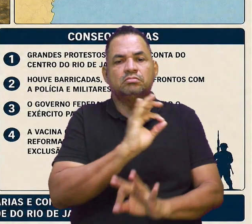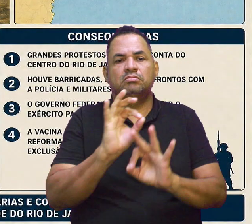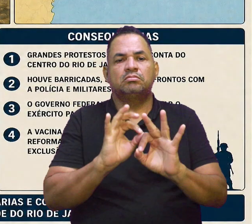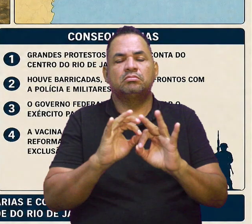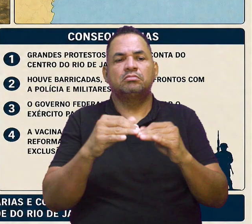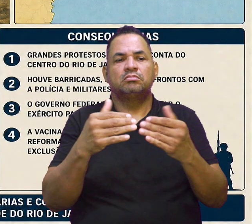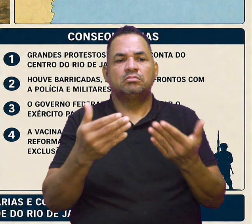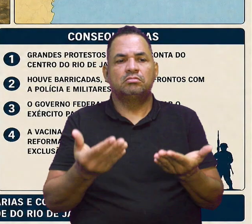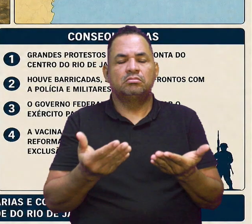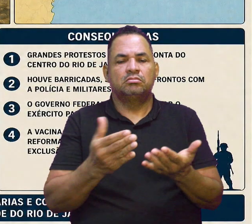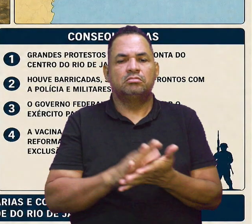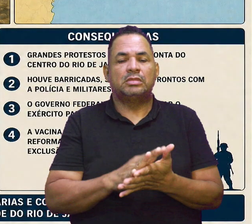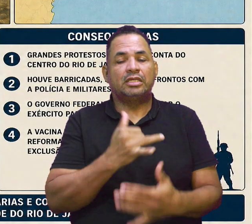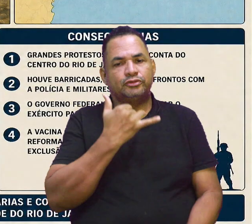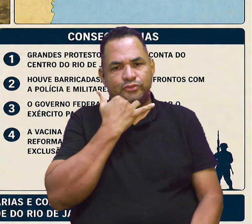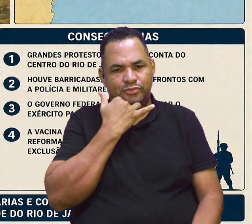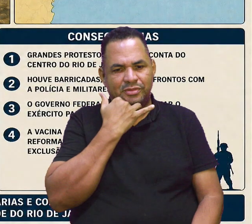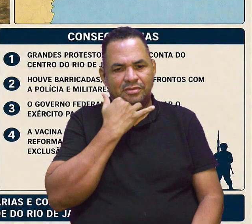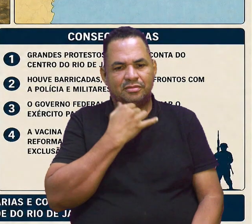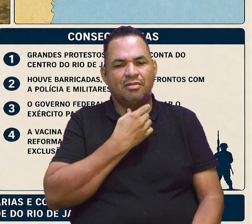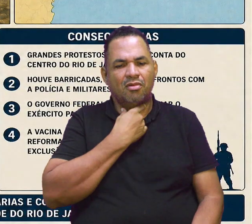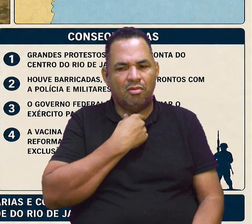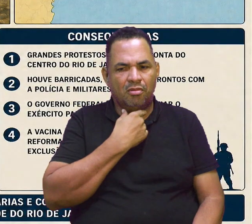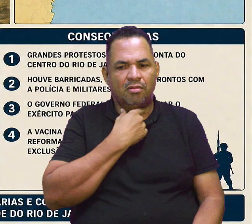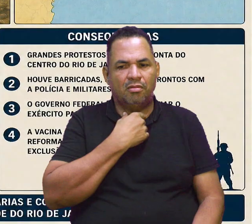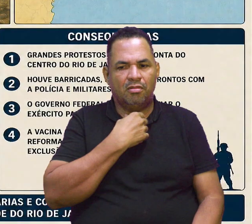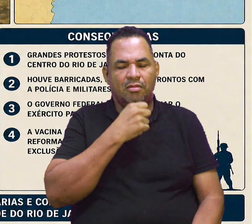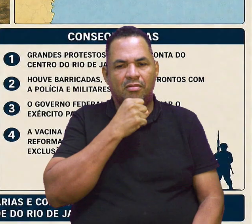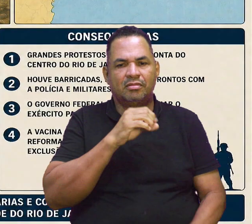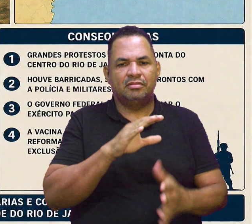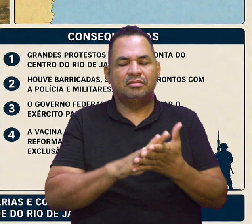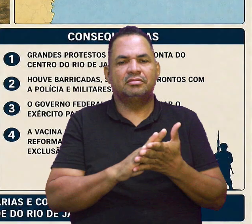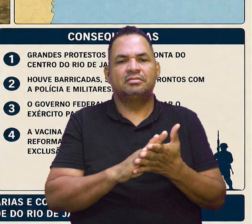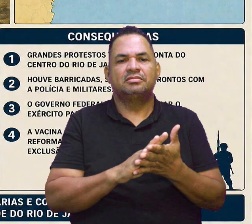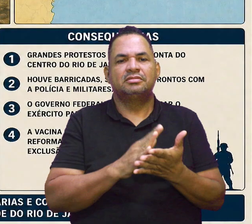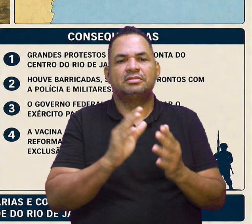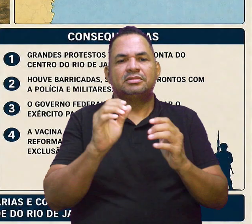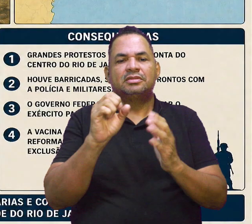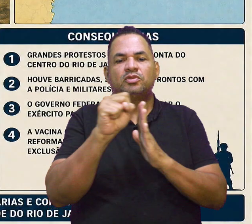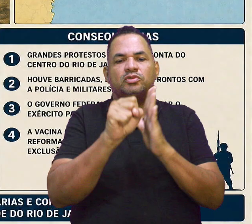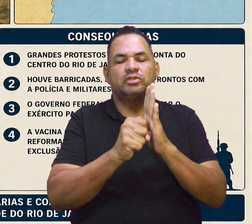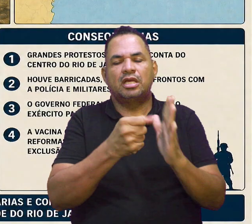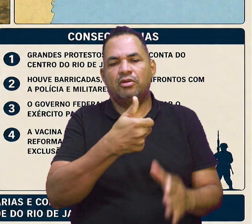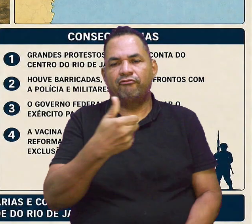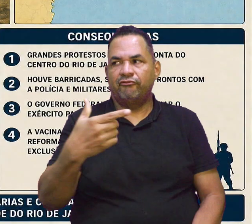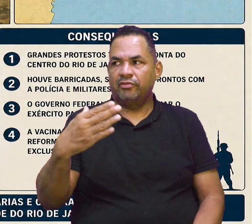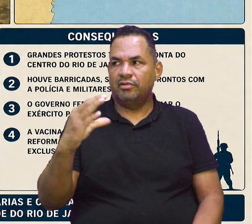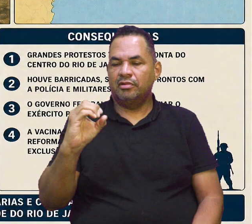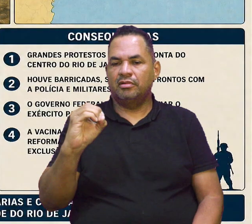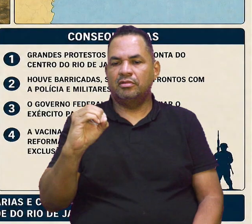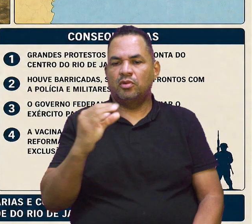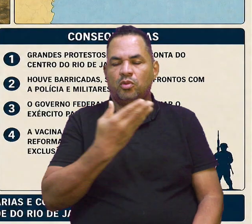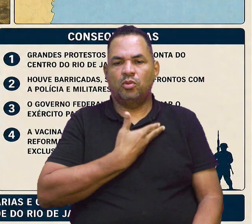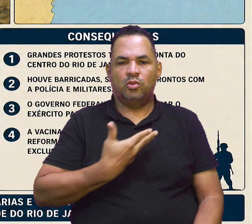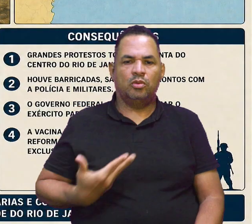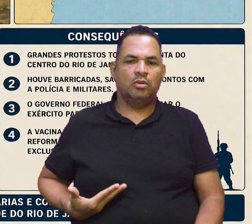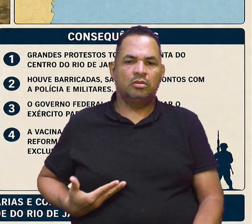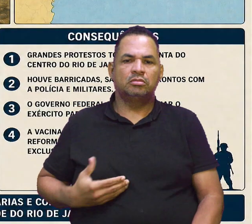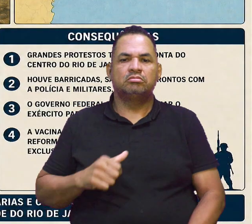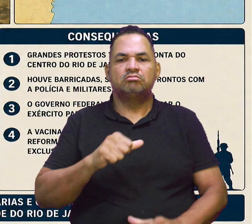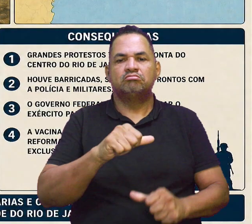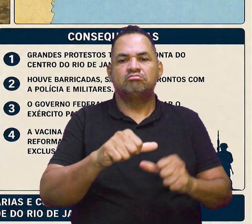Desculpa aí, pessoal. E aí, no início do século XX, onde o governo queria transformar o Rio de Janeiro em uma